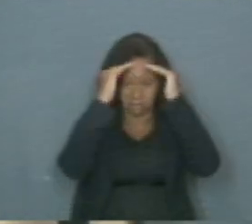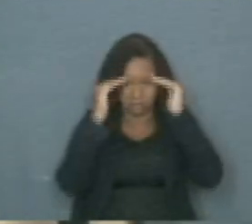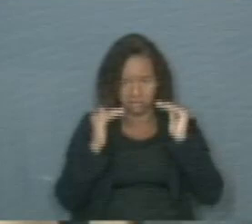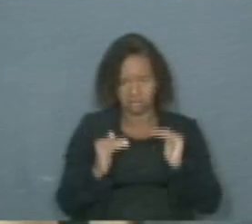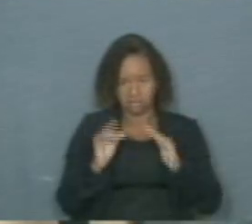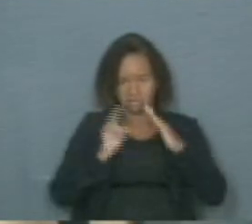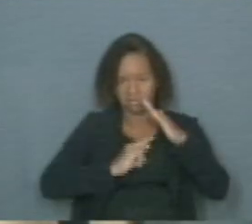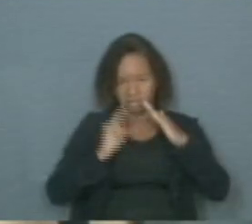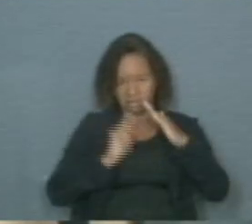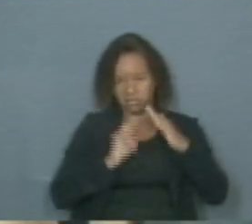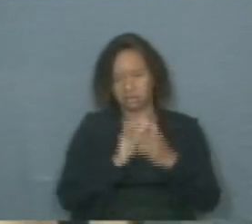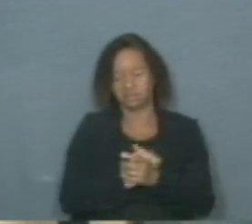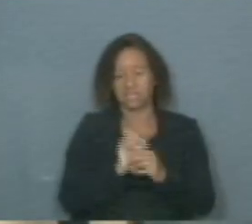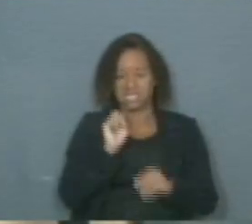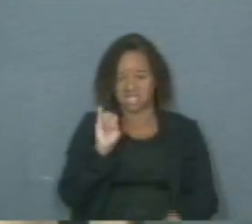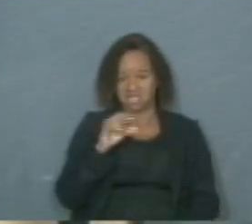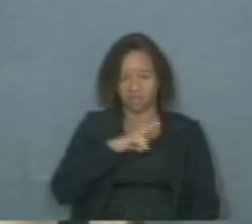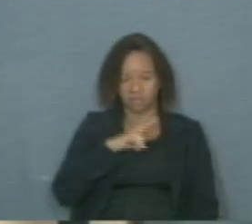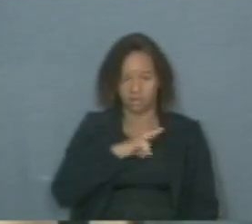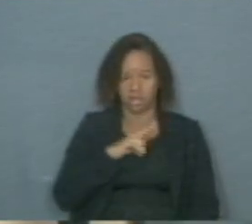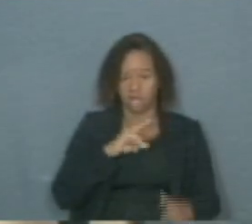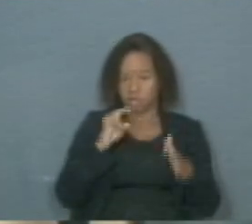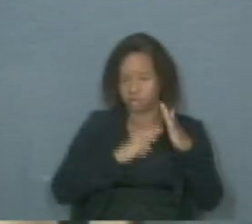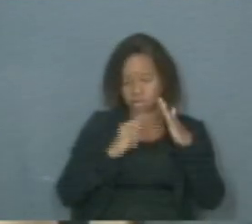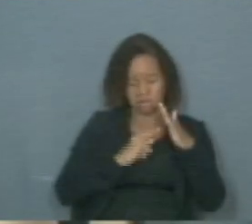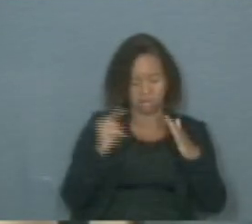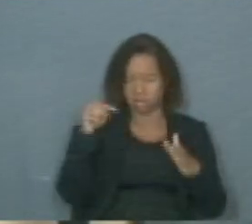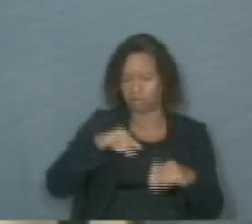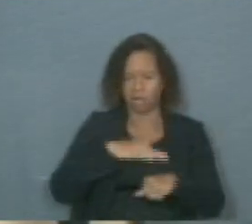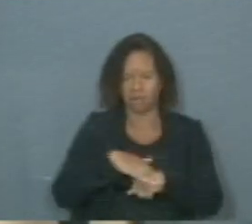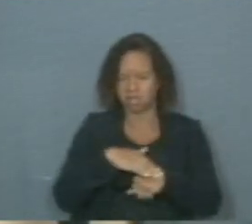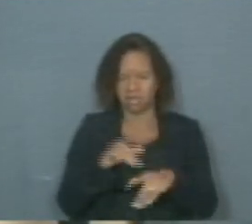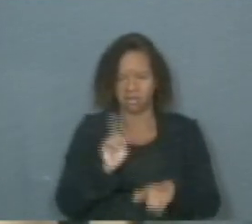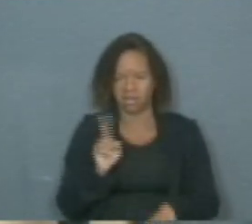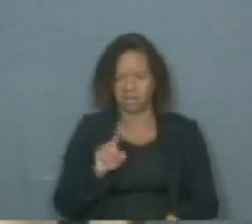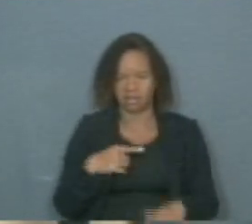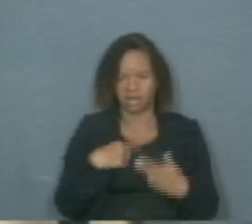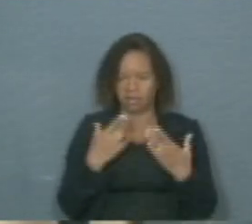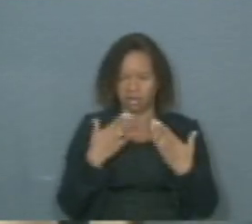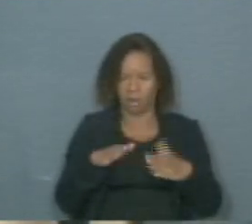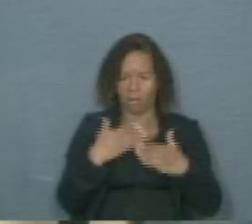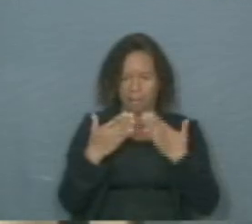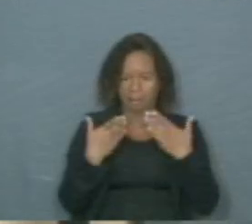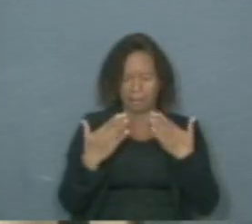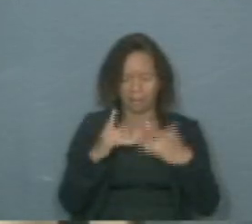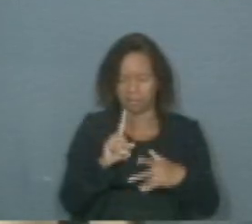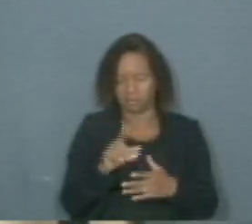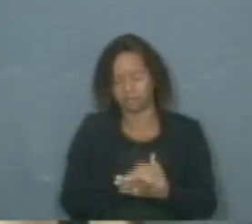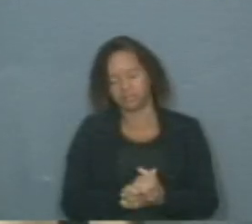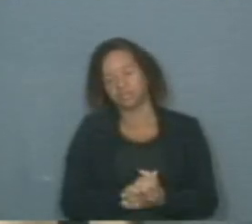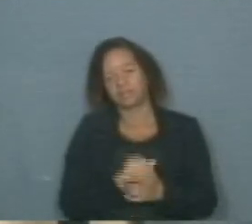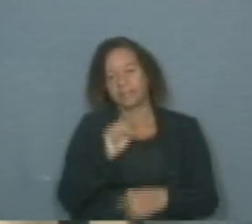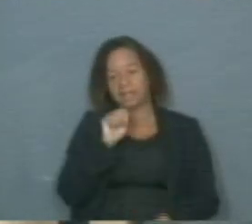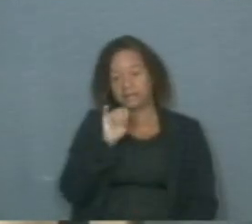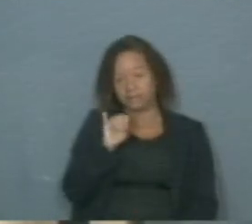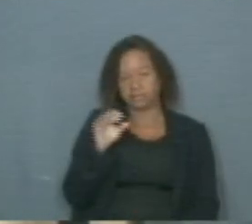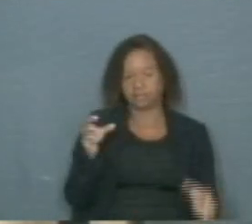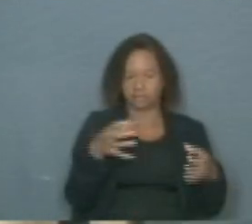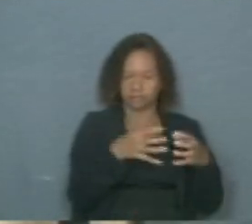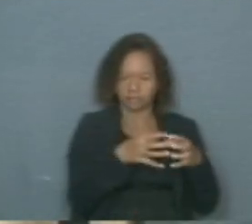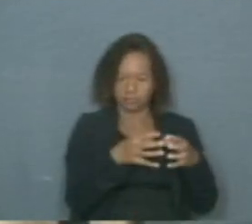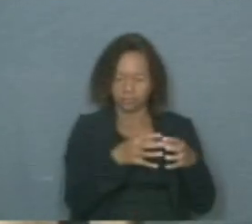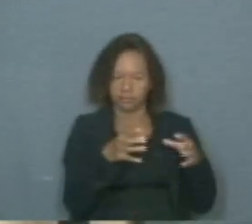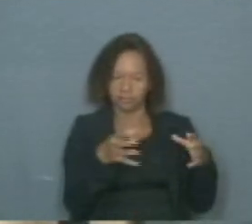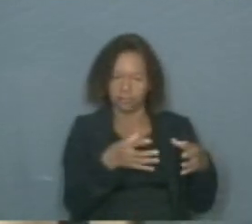as instituições. Porque se não fosse as instituições, a gente não estava aqui conversando, não. A gente estava aqui falando, não. Então, se essa turma